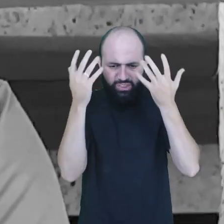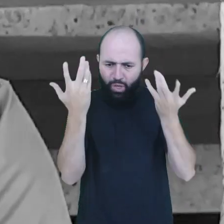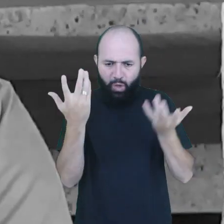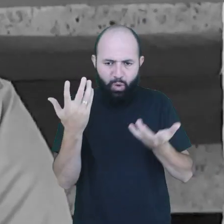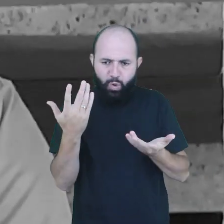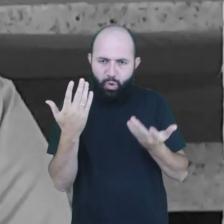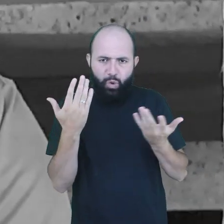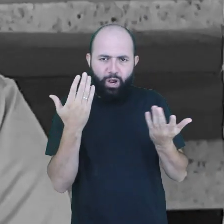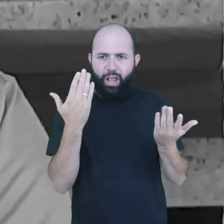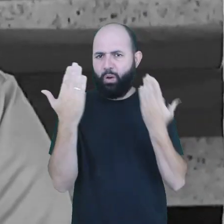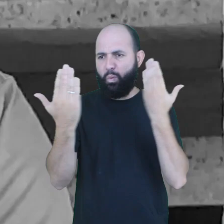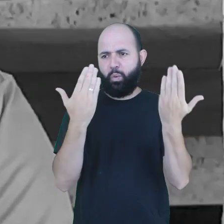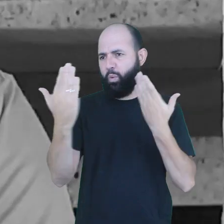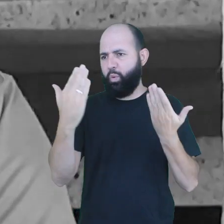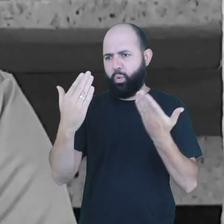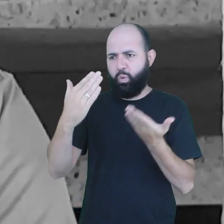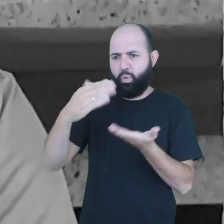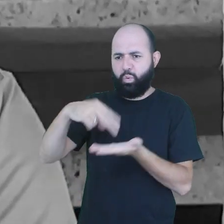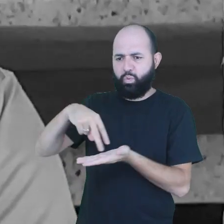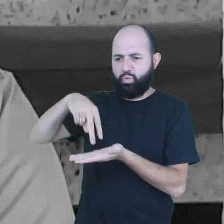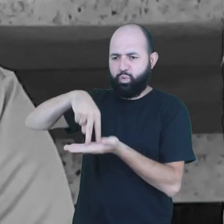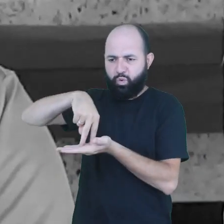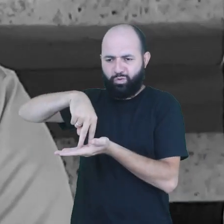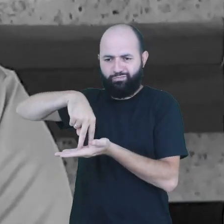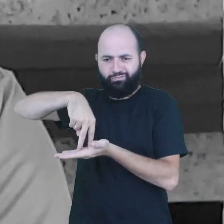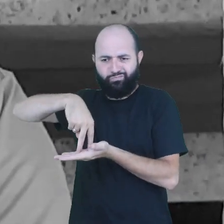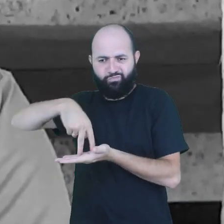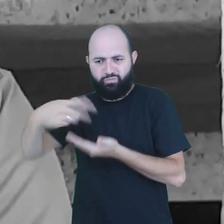abriu um buraco nos meus pés.